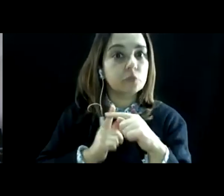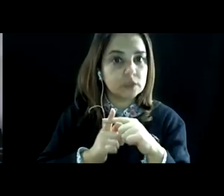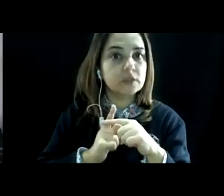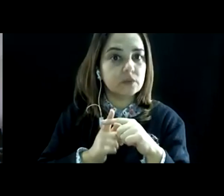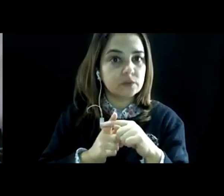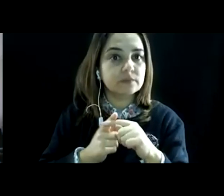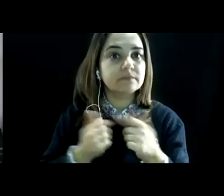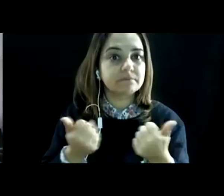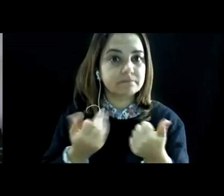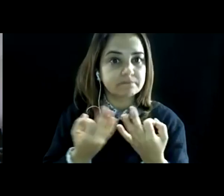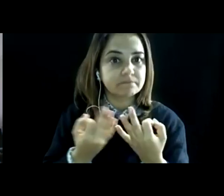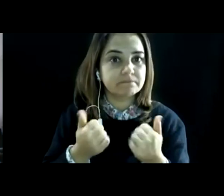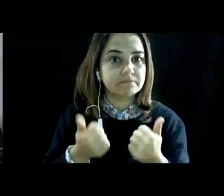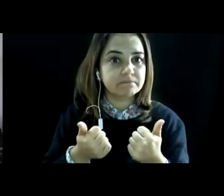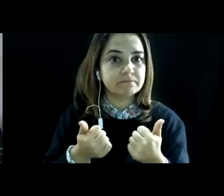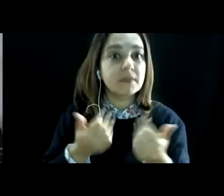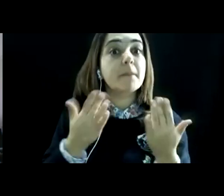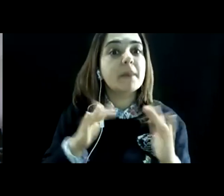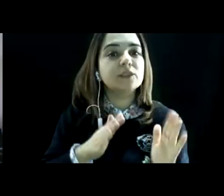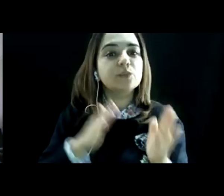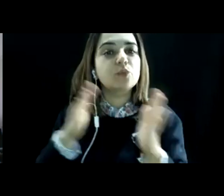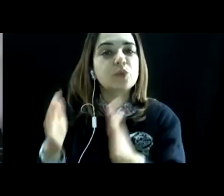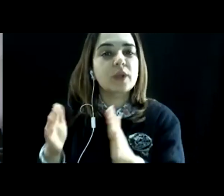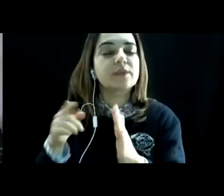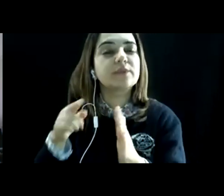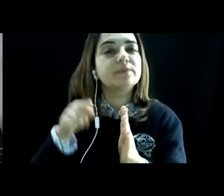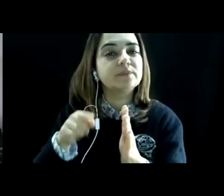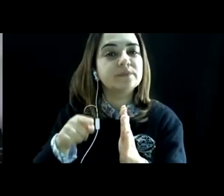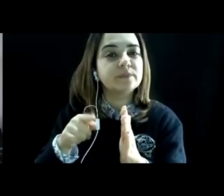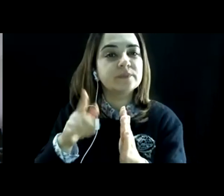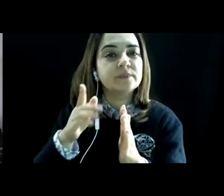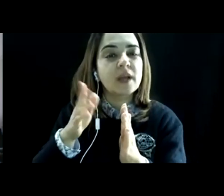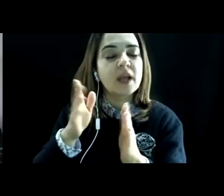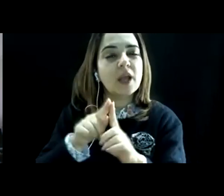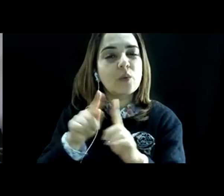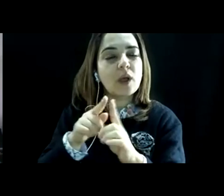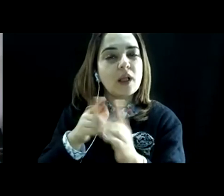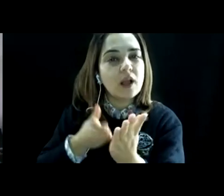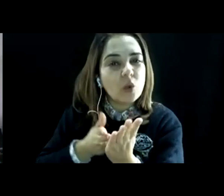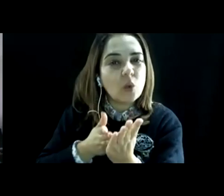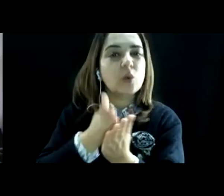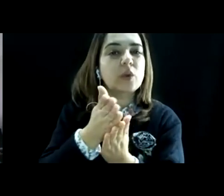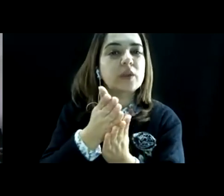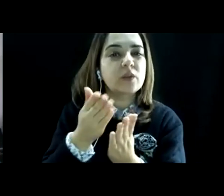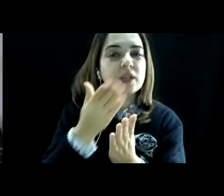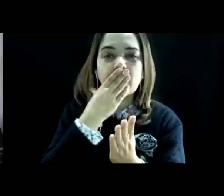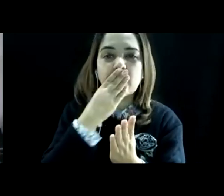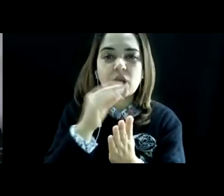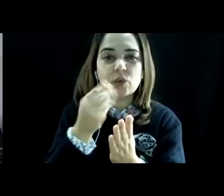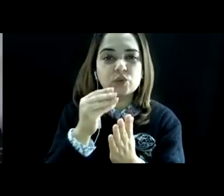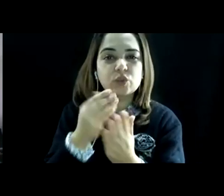Mas também foram vistas como uma solução de continuidade de estudos para aqueles alunos que até o nono ano tinham tido alguma